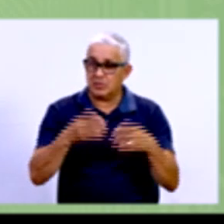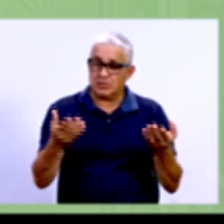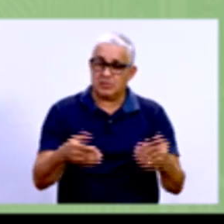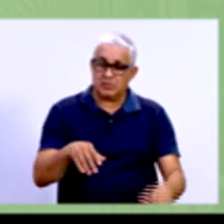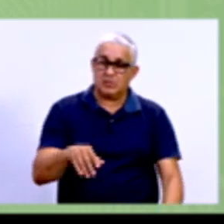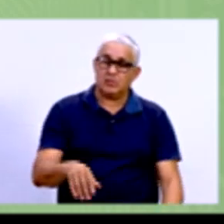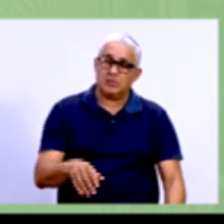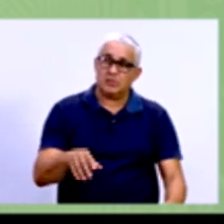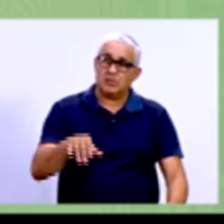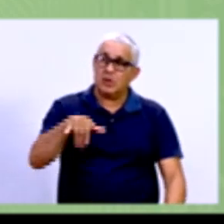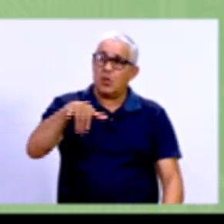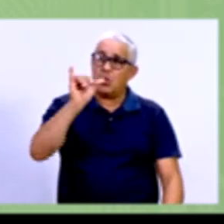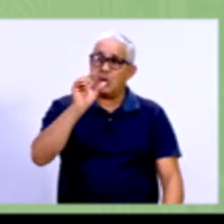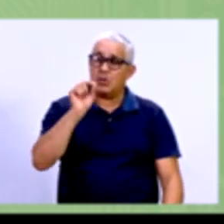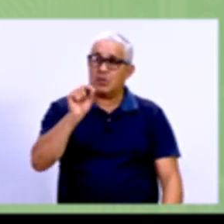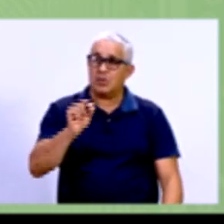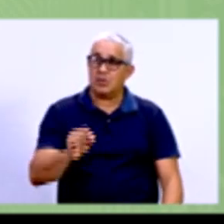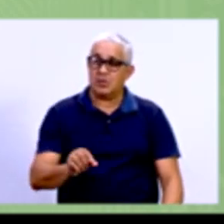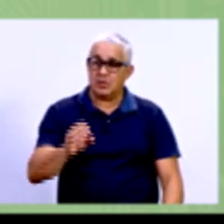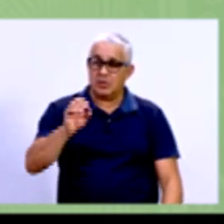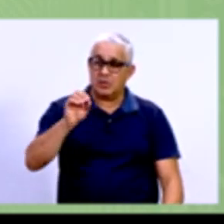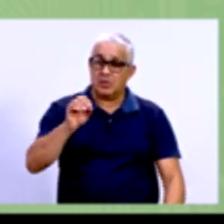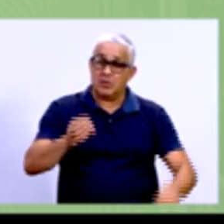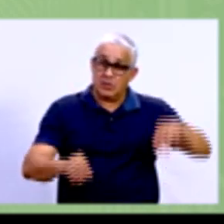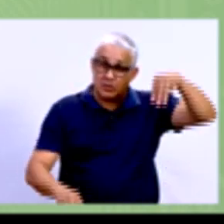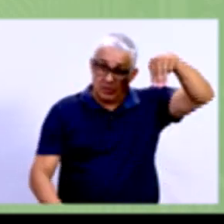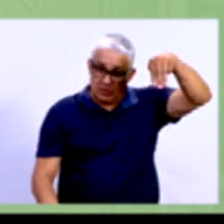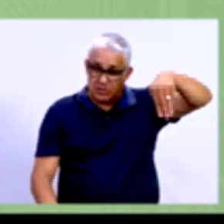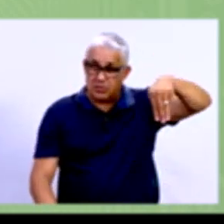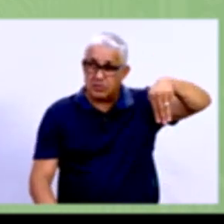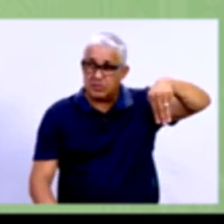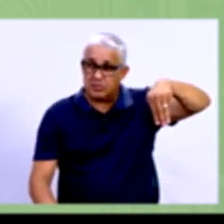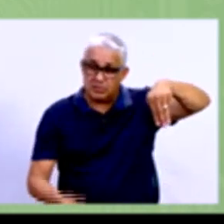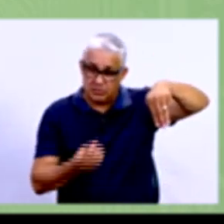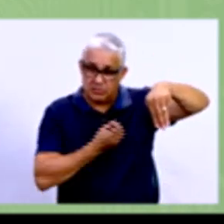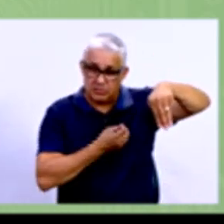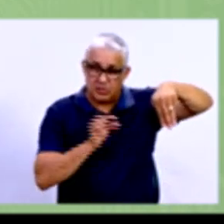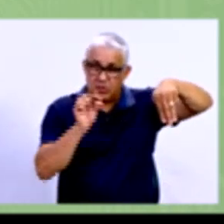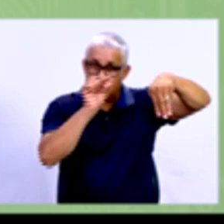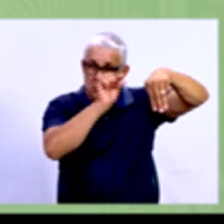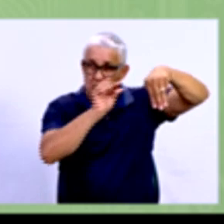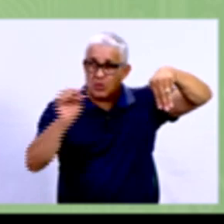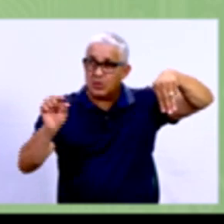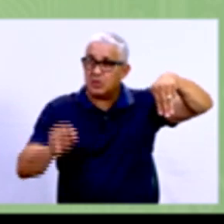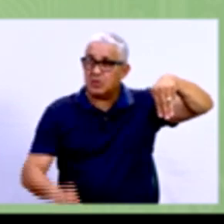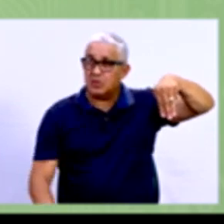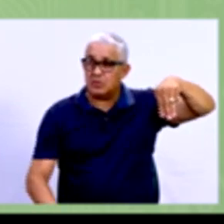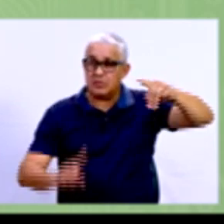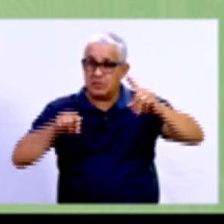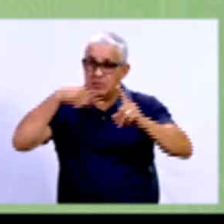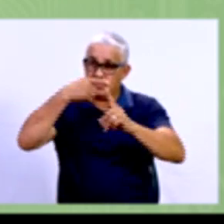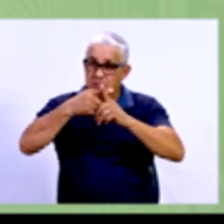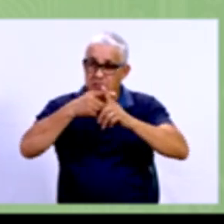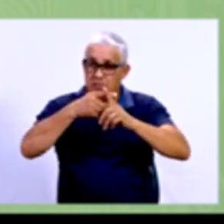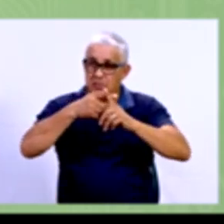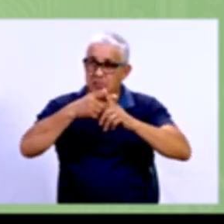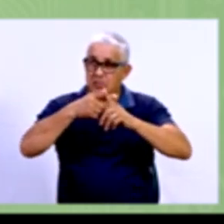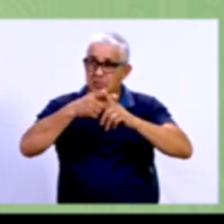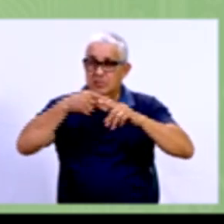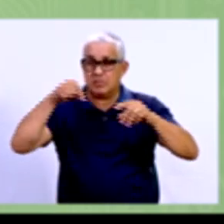equação? Y é igual a M, né, que é 0,4286x, mais o B,